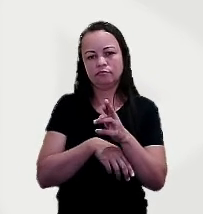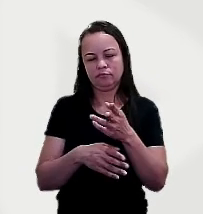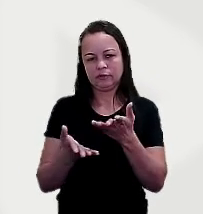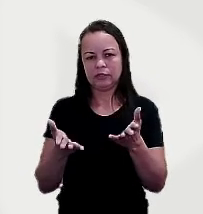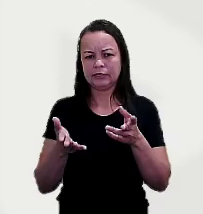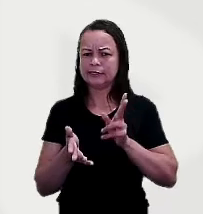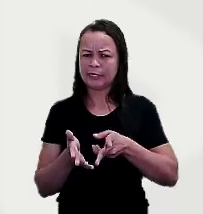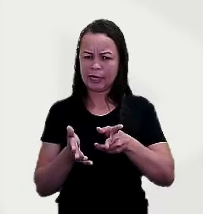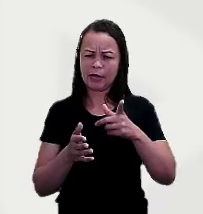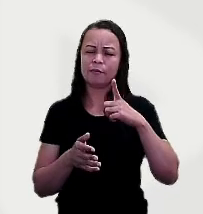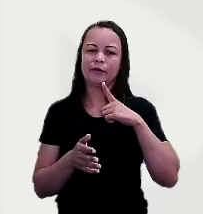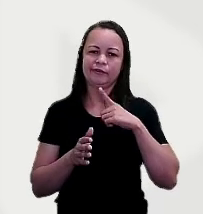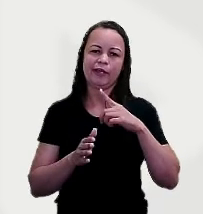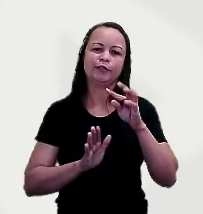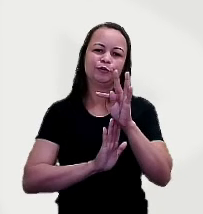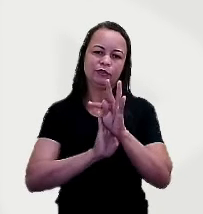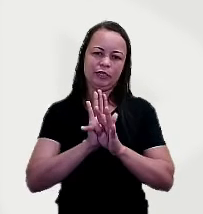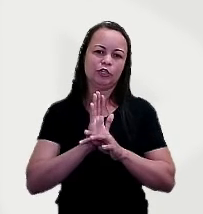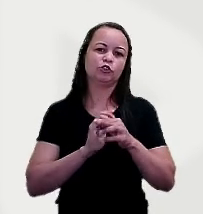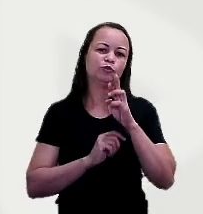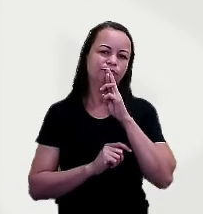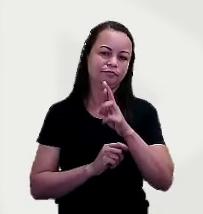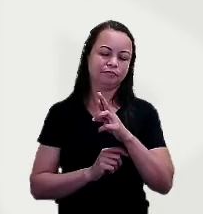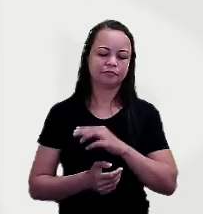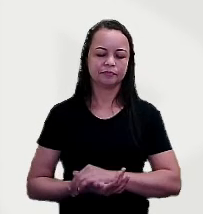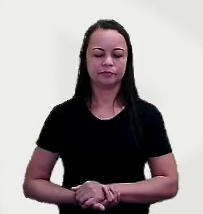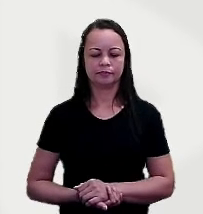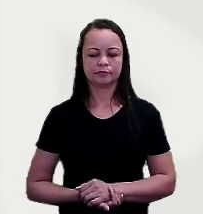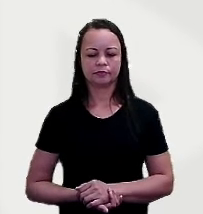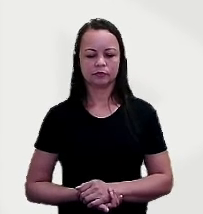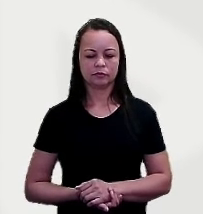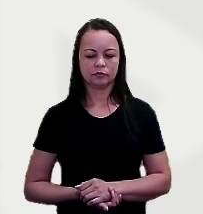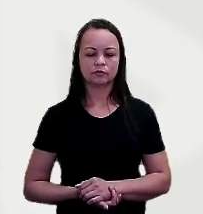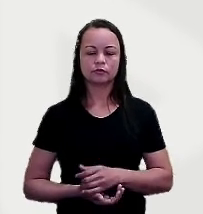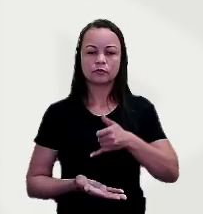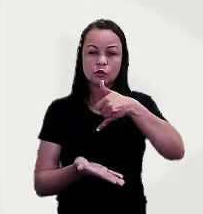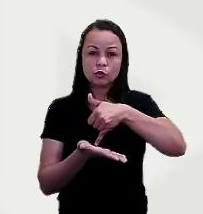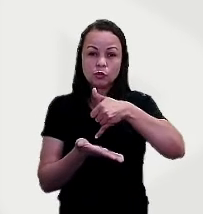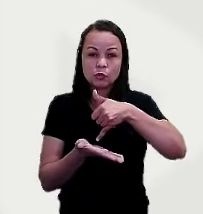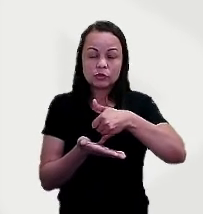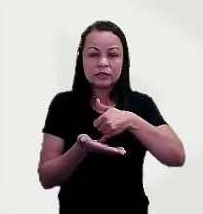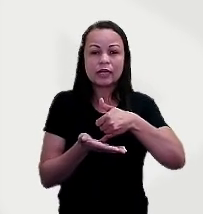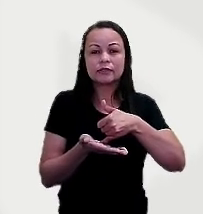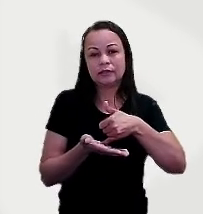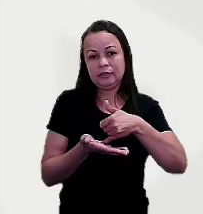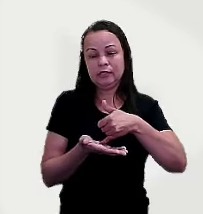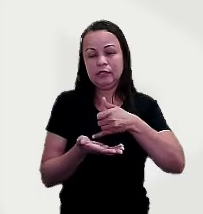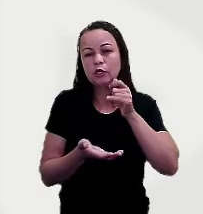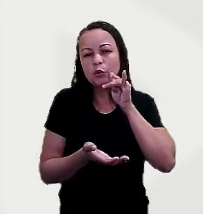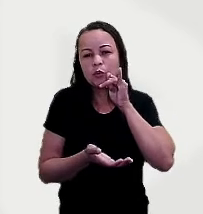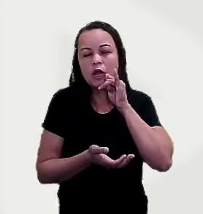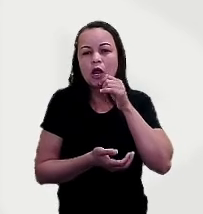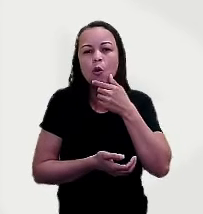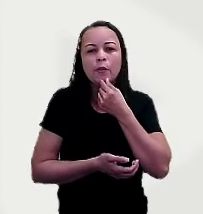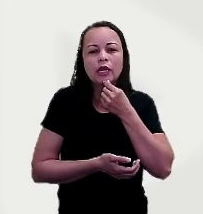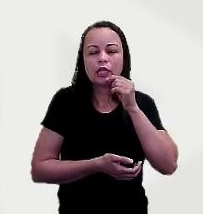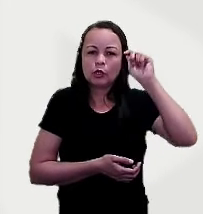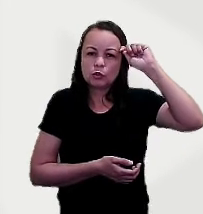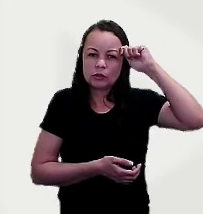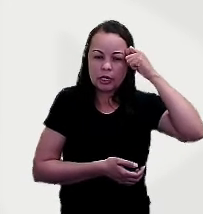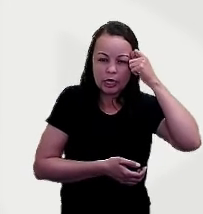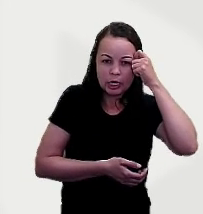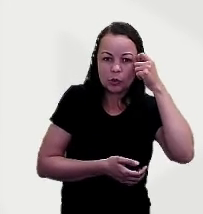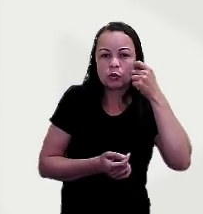respostas sempre vai estar lá. Então aqui, ó, o Saci é um menino negro e travesso, que